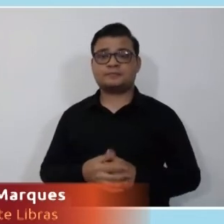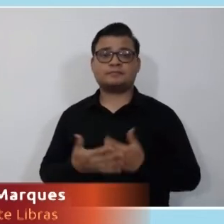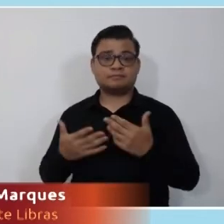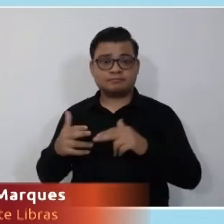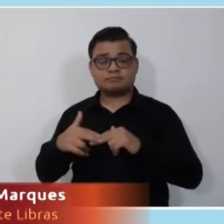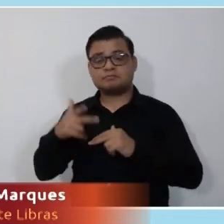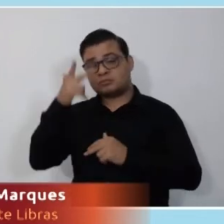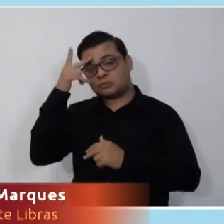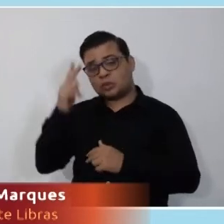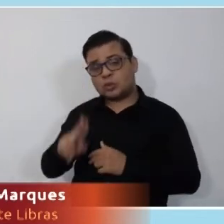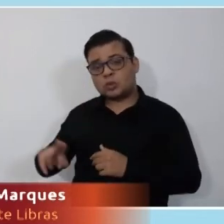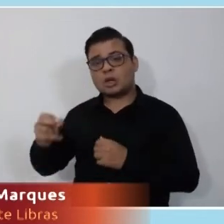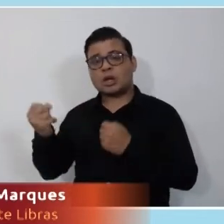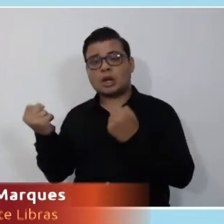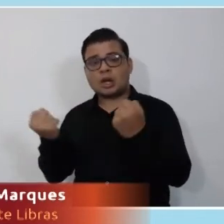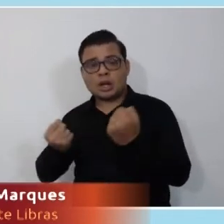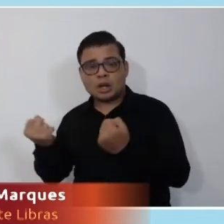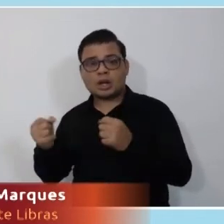Então, temos que observar,